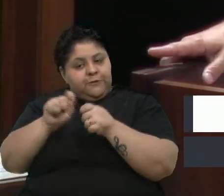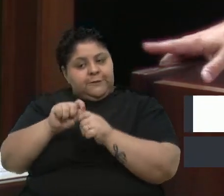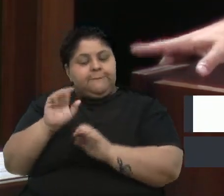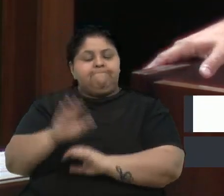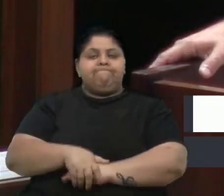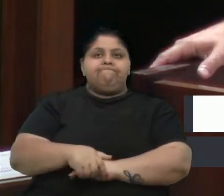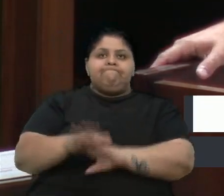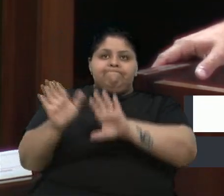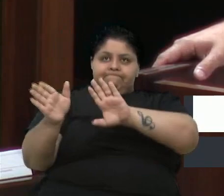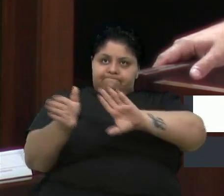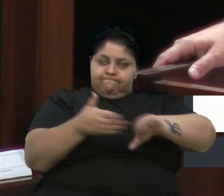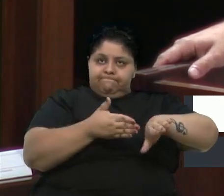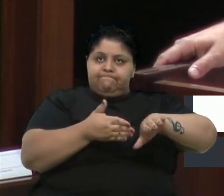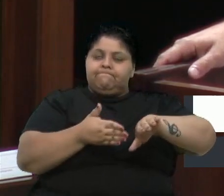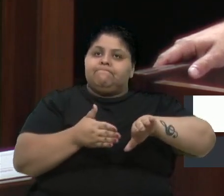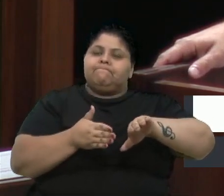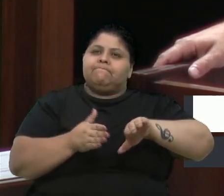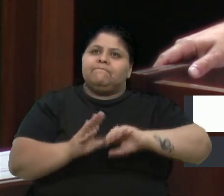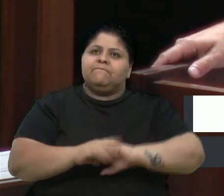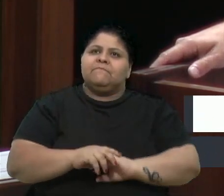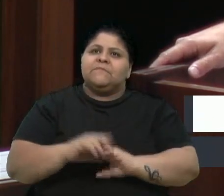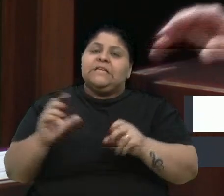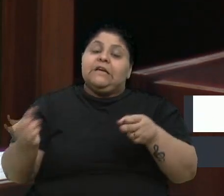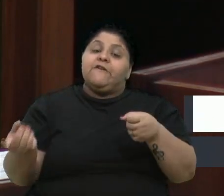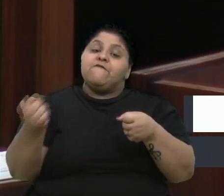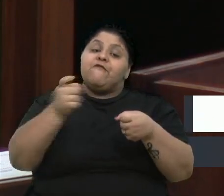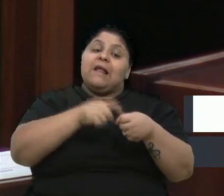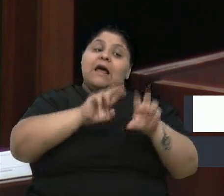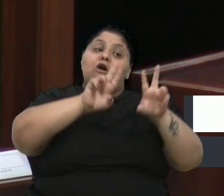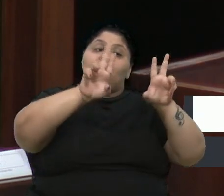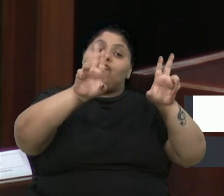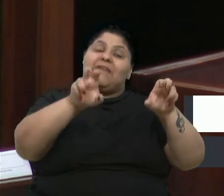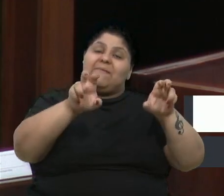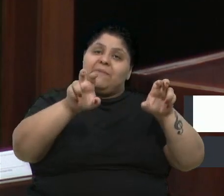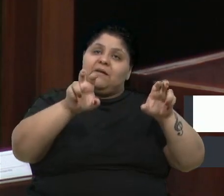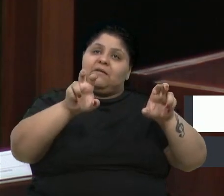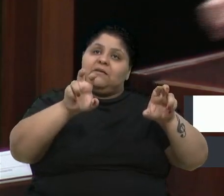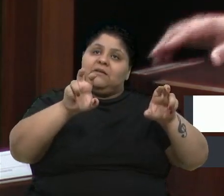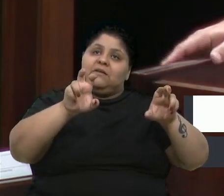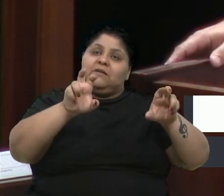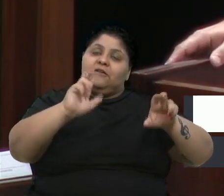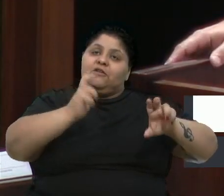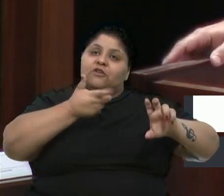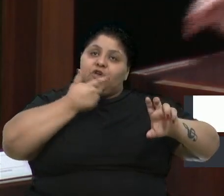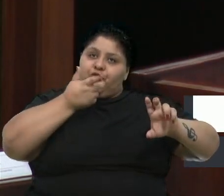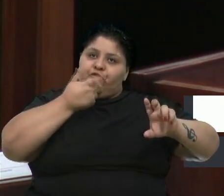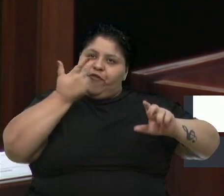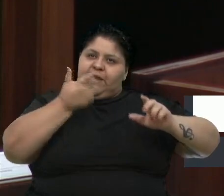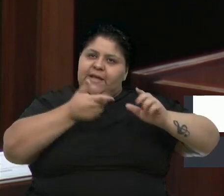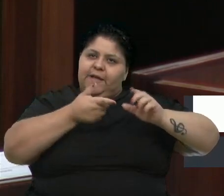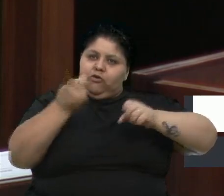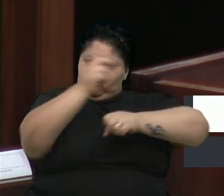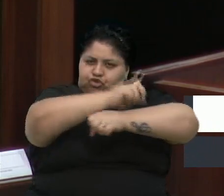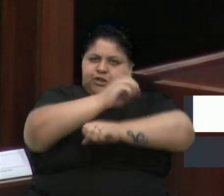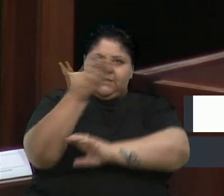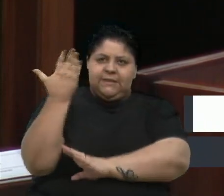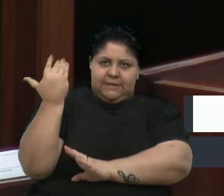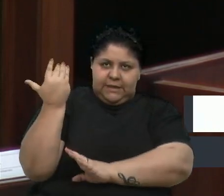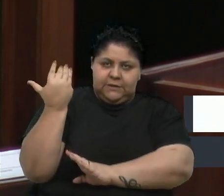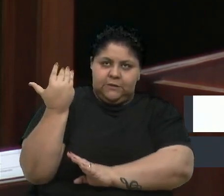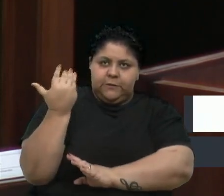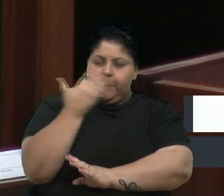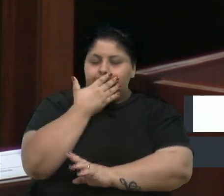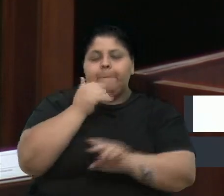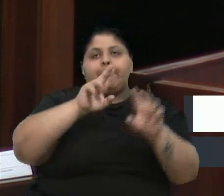Mas eu vou voltar a um tema que eu trouxe para essa casa esses dias, que é